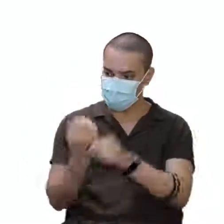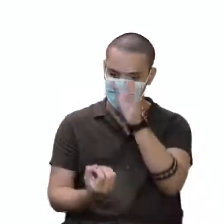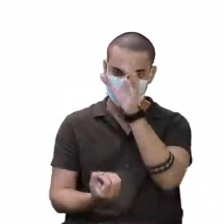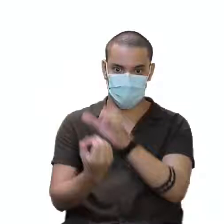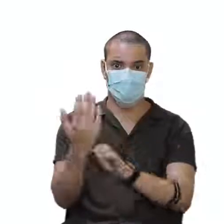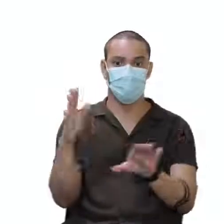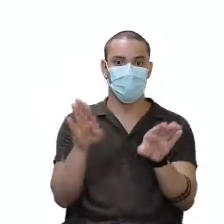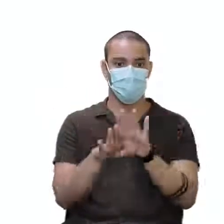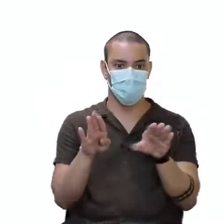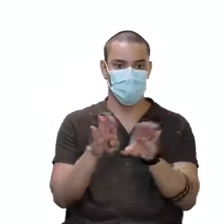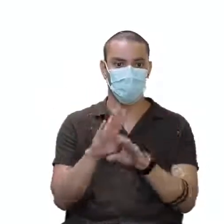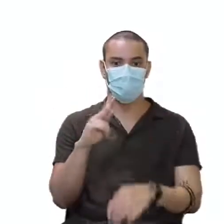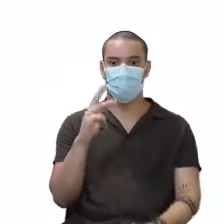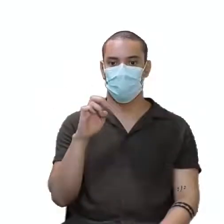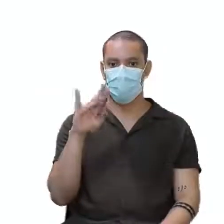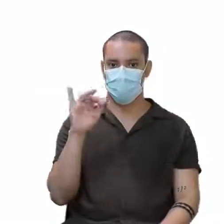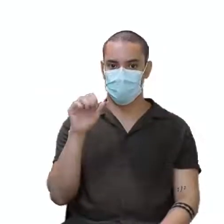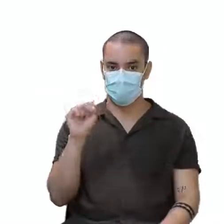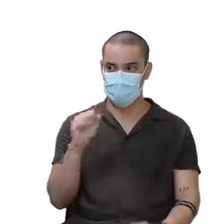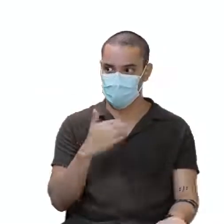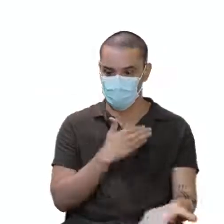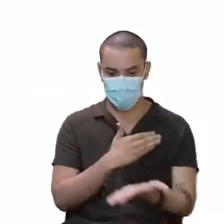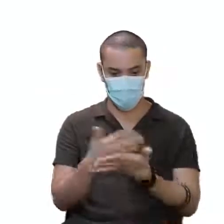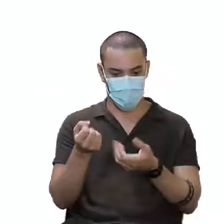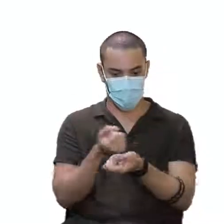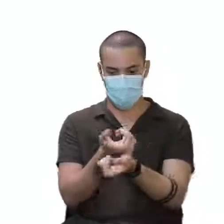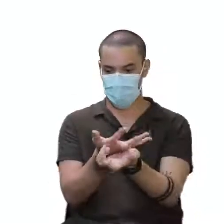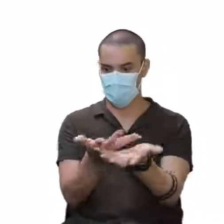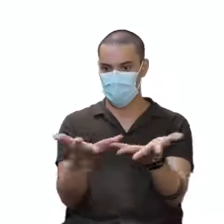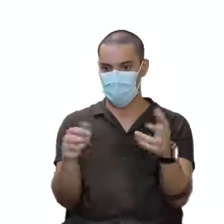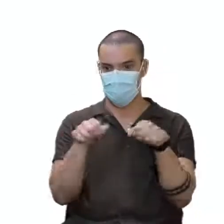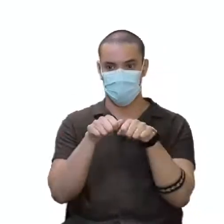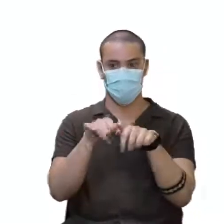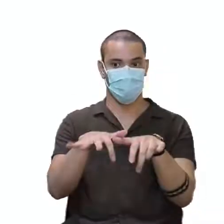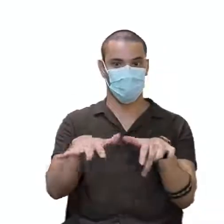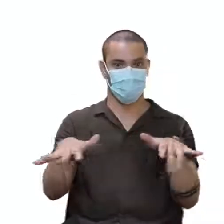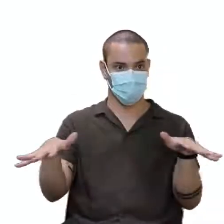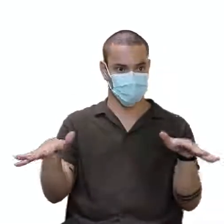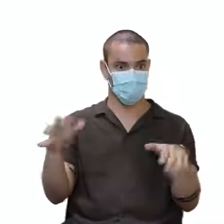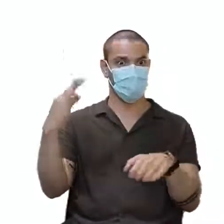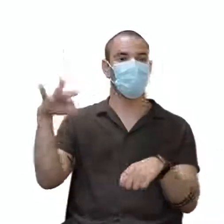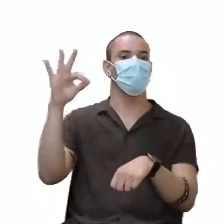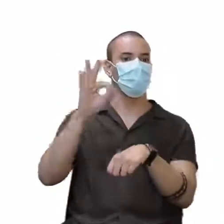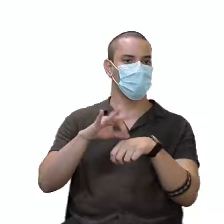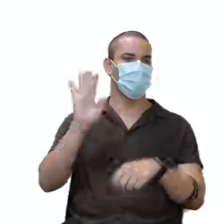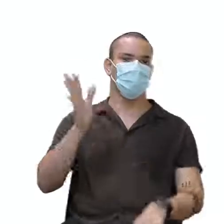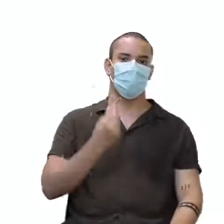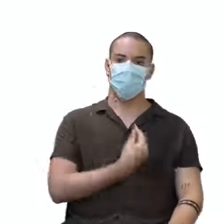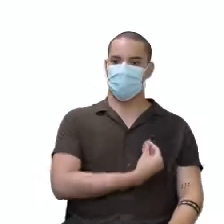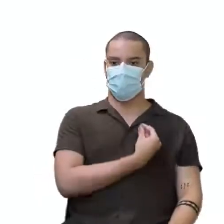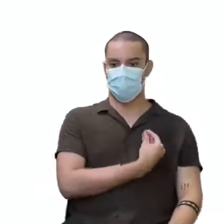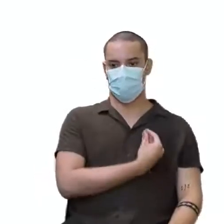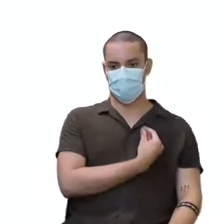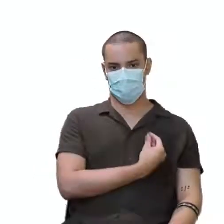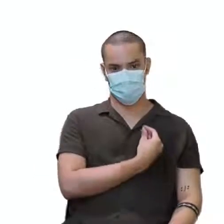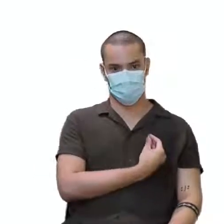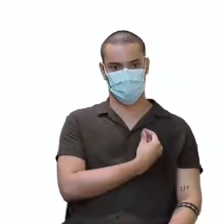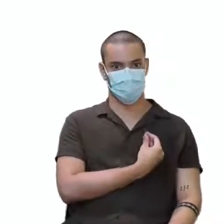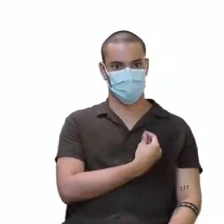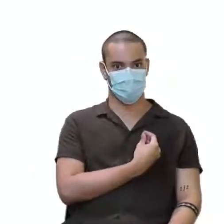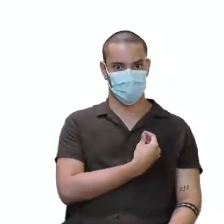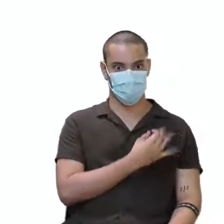as herbáceas também que vão começar ali povoar. Os insetos já estão ali. A gente tem